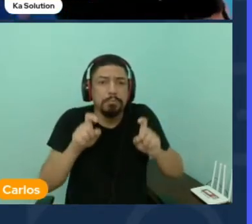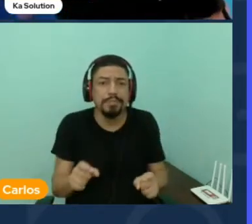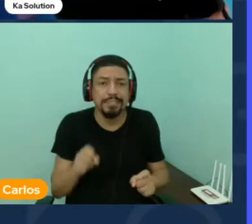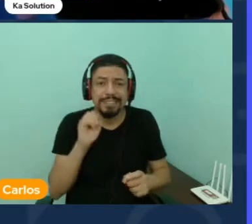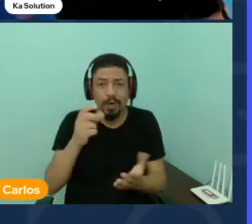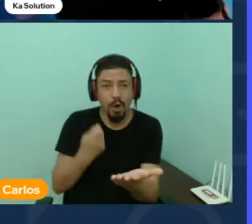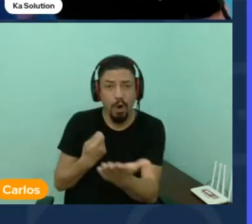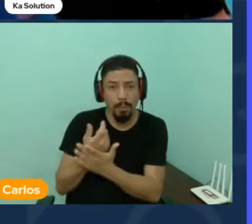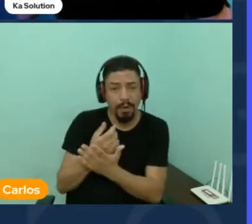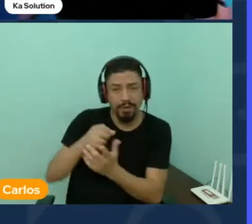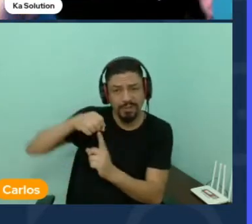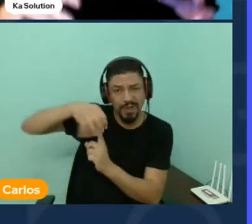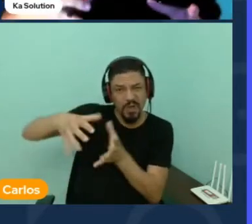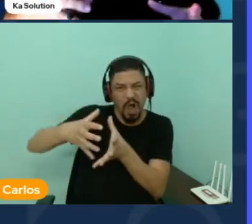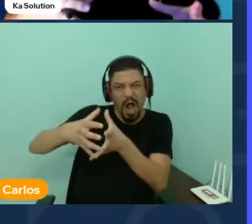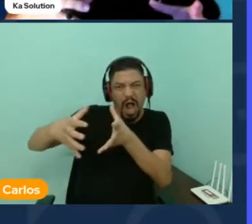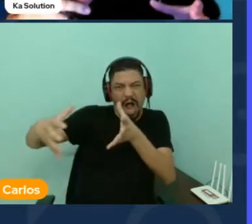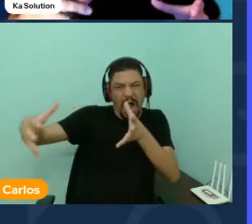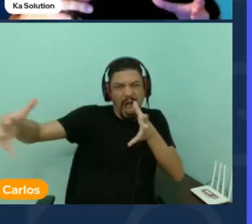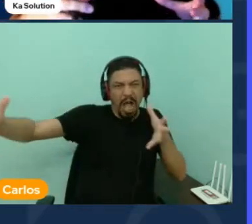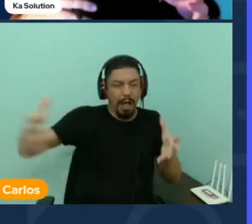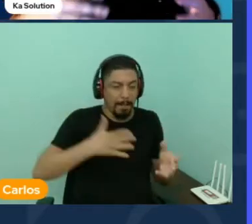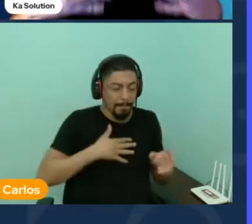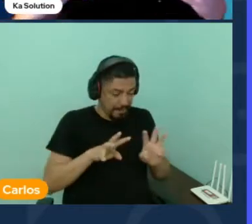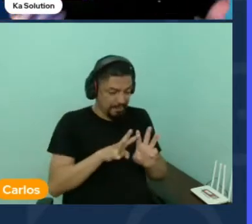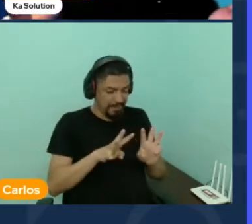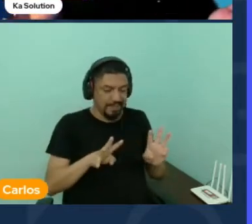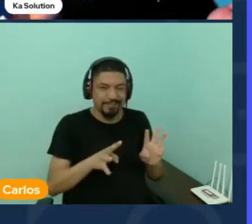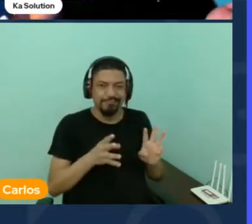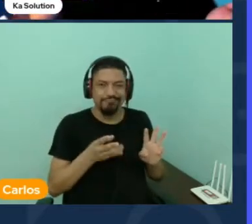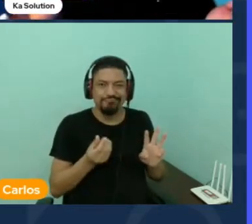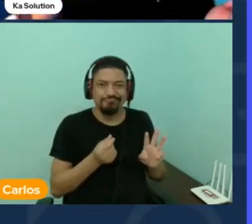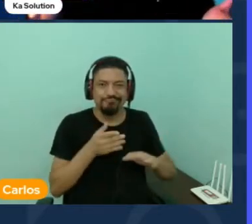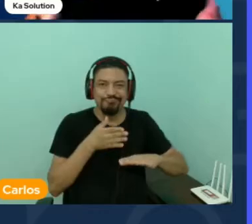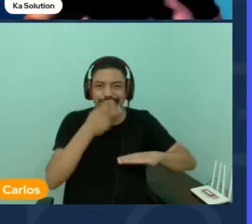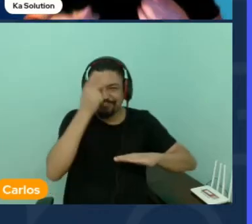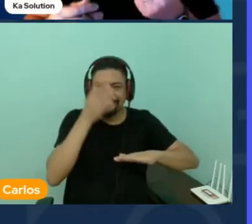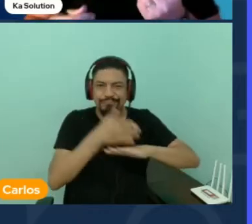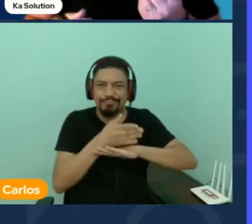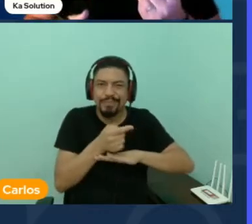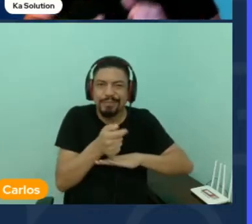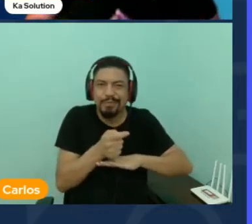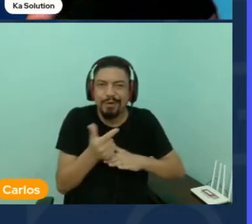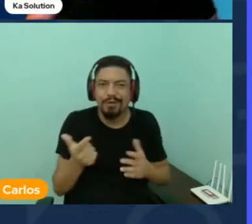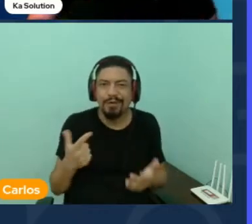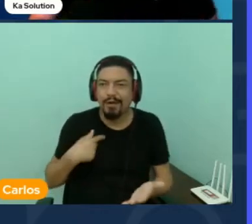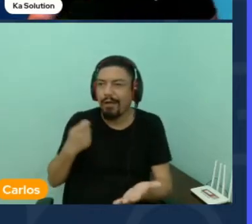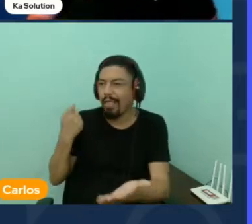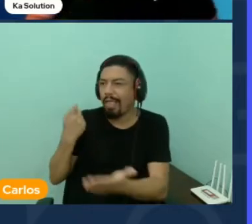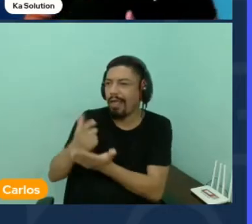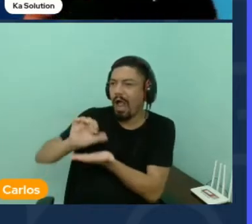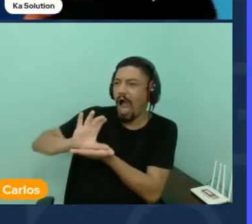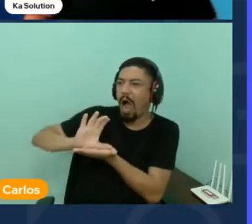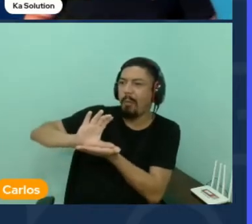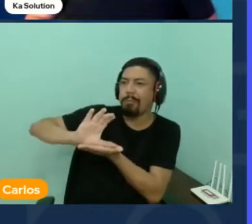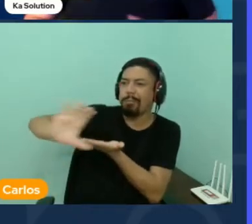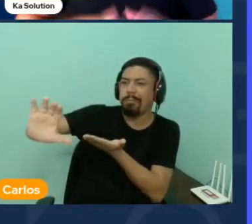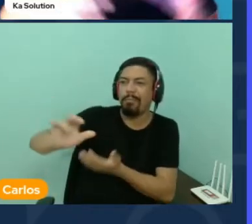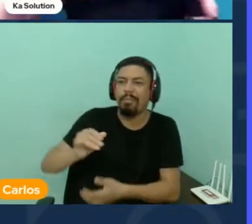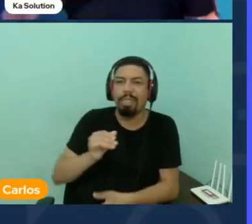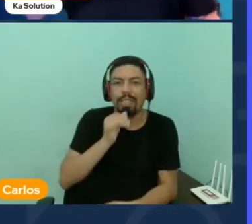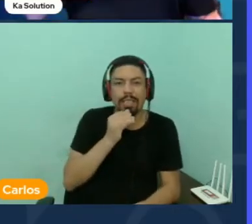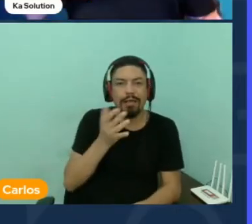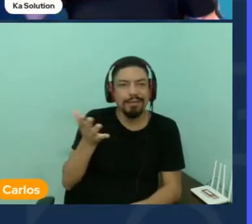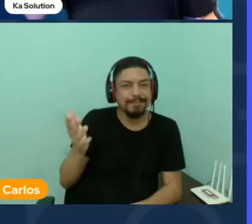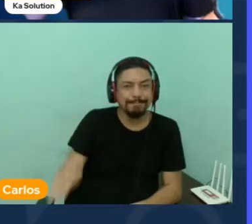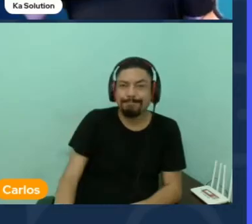servidor que tem muita, eu hospedo um site ali e ele não tem tanto acesso, de repente eu gastei dinheiro ali à toa, não precisava